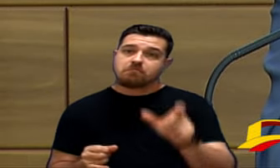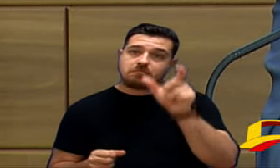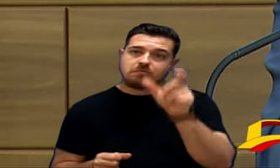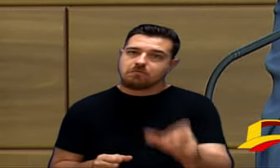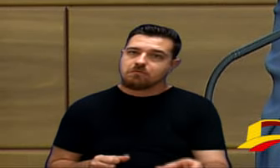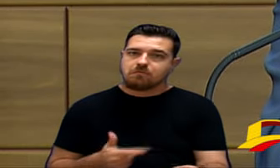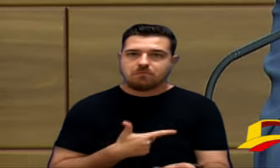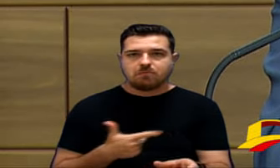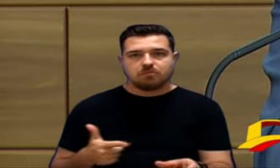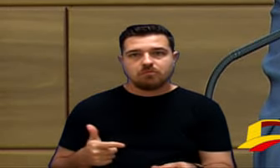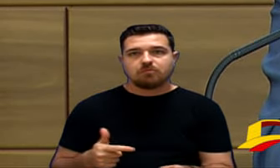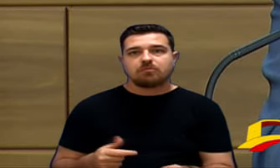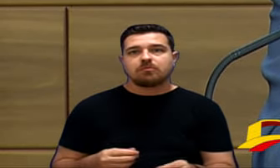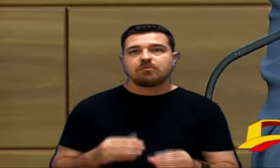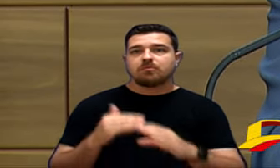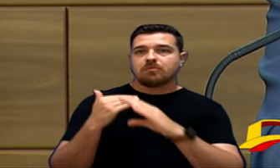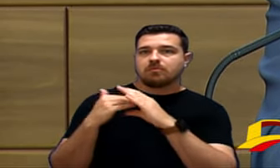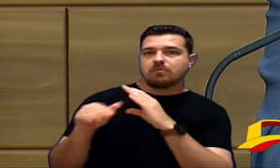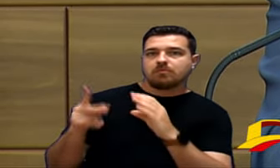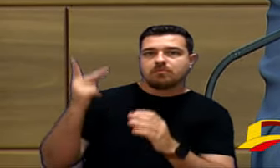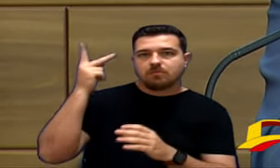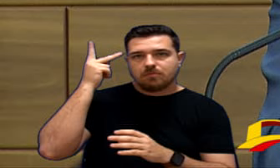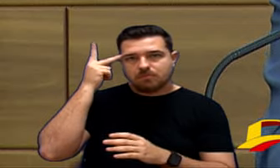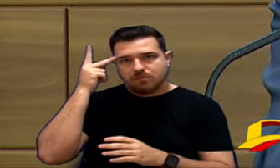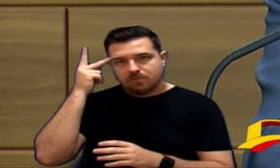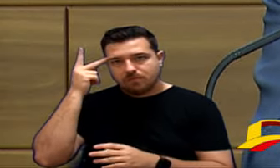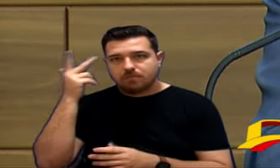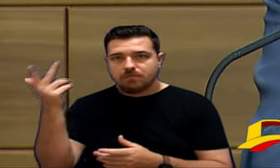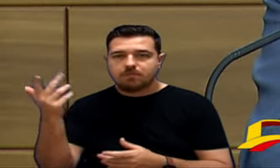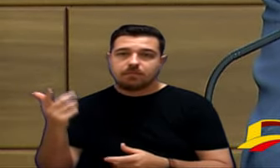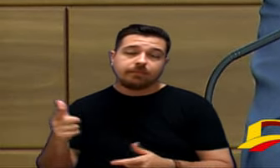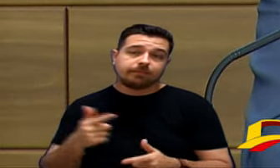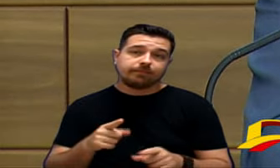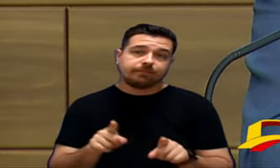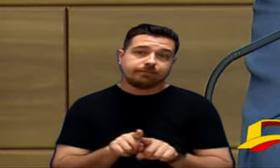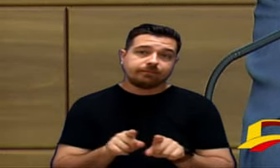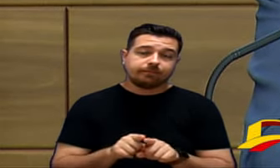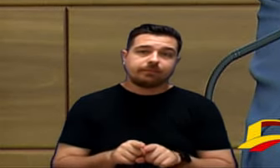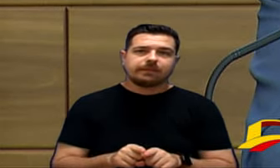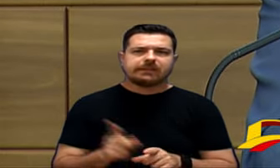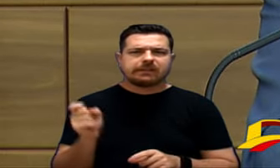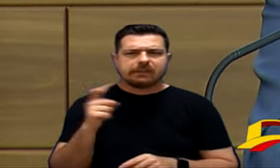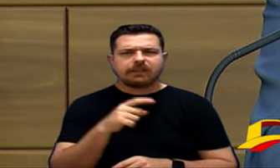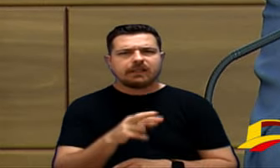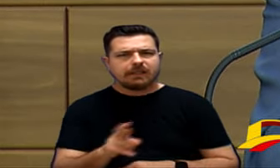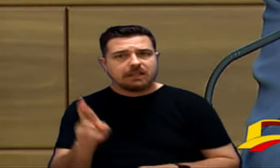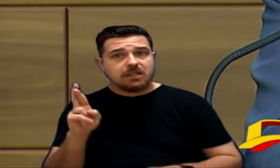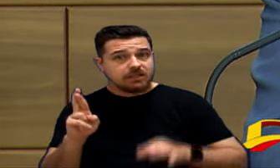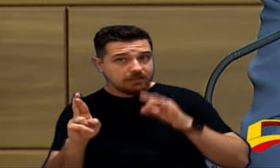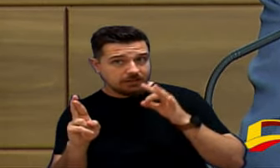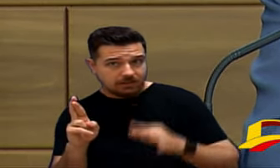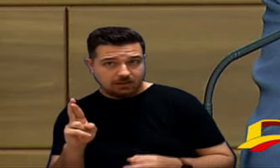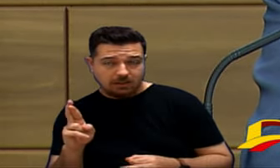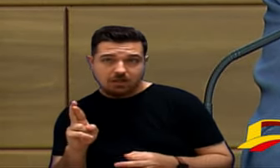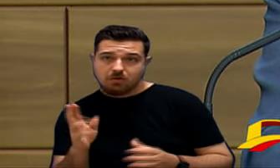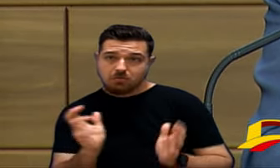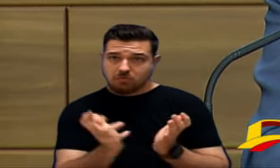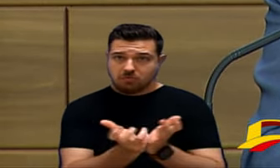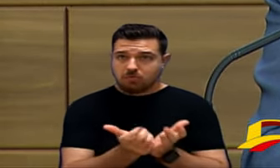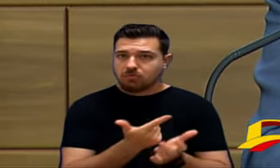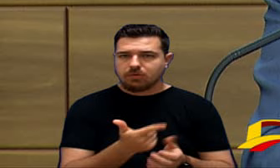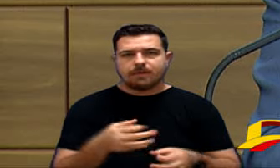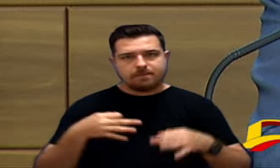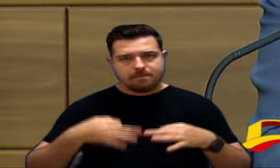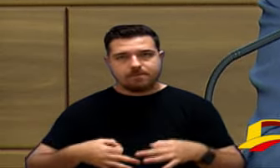sindicato de São Paulo acabou se apresentando também teve um pouco de dificuldade de entender se ele era representante da categoria ou não mas ao final acabou